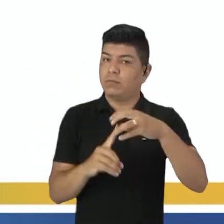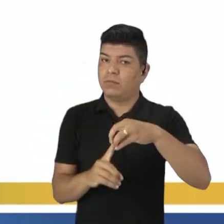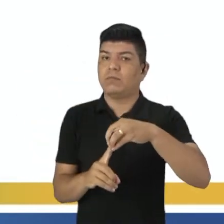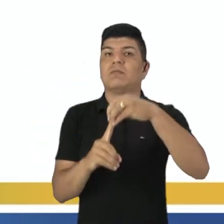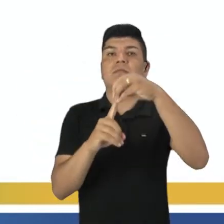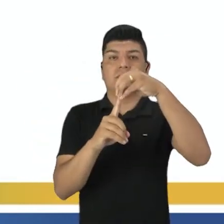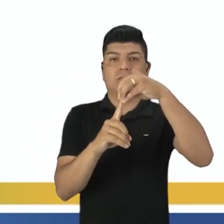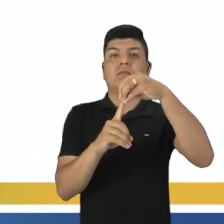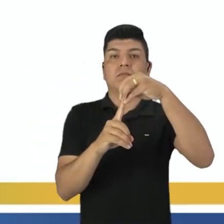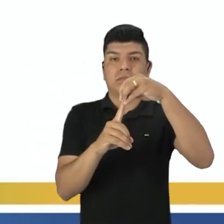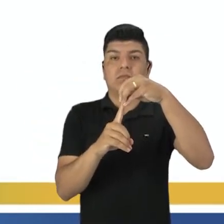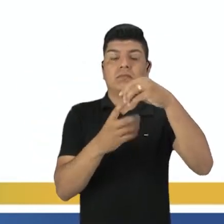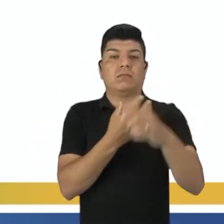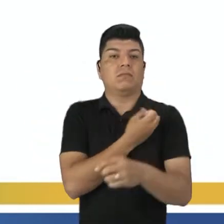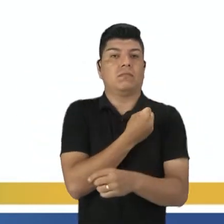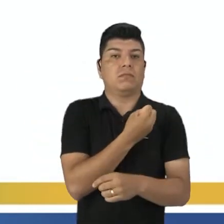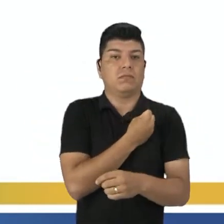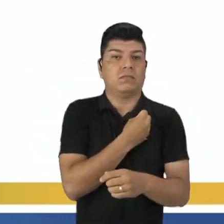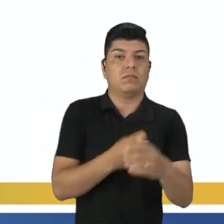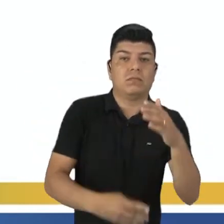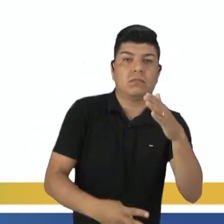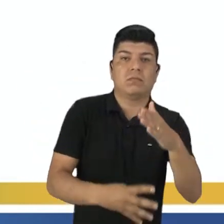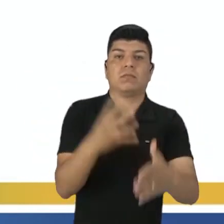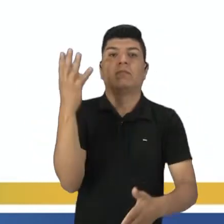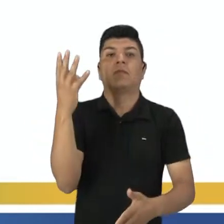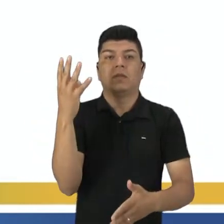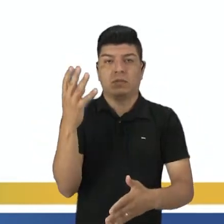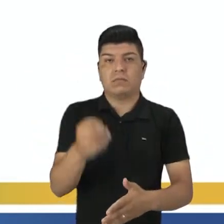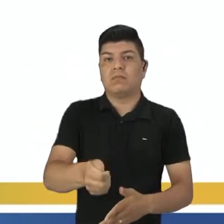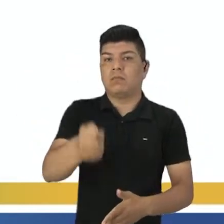absoluta pelo número de vezes aí que foi